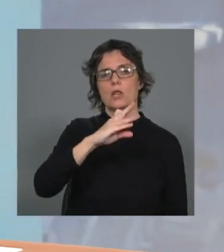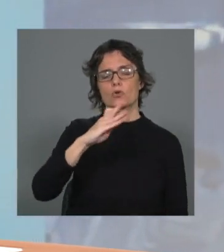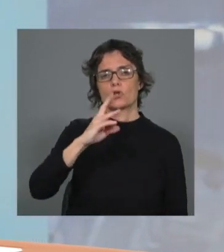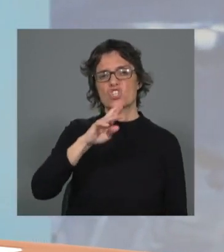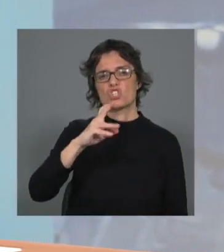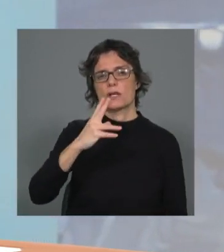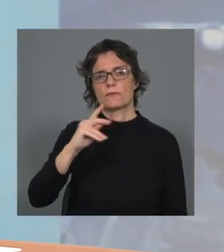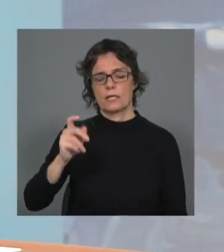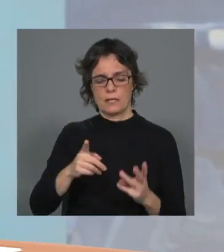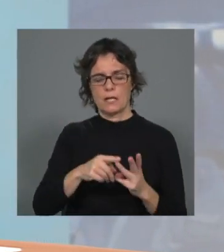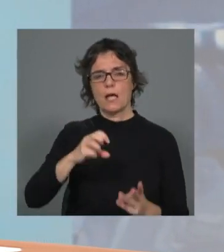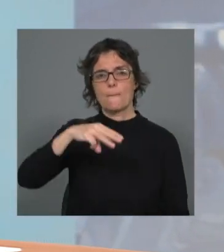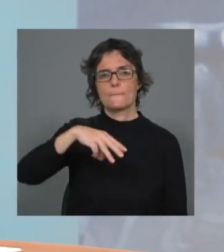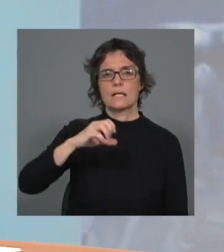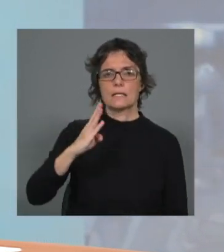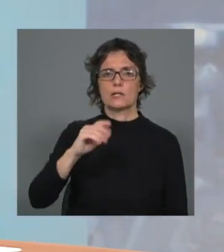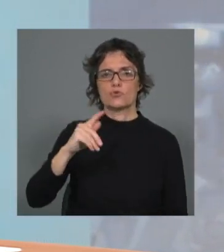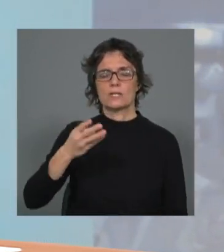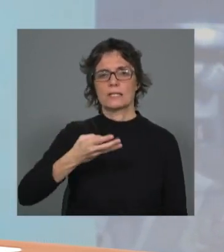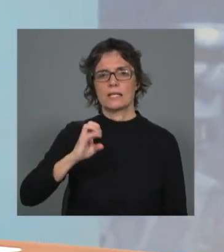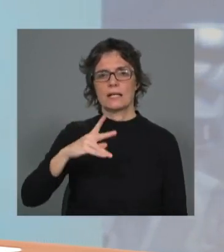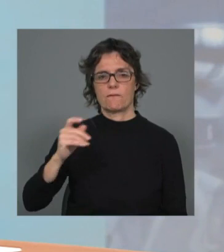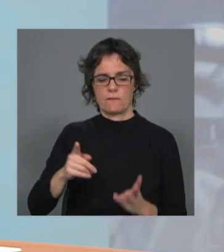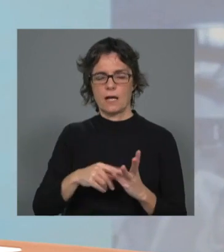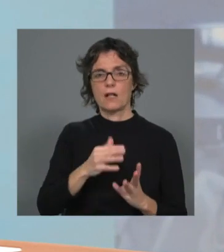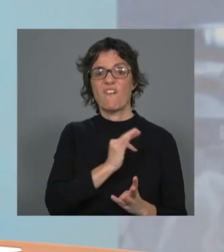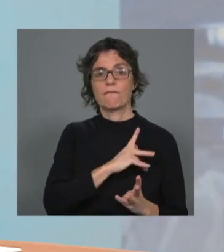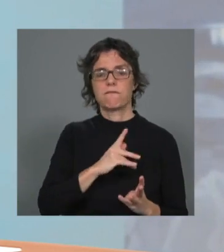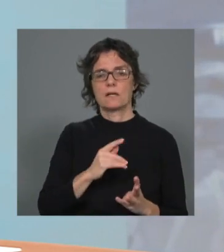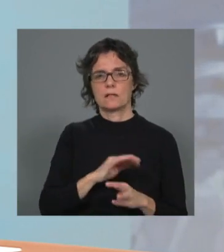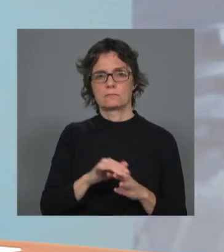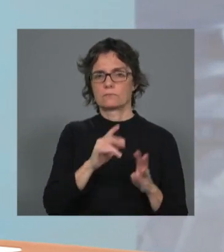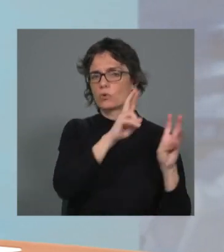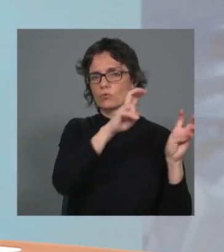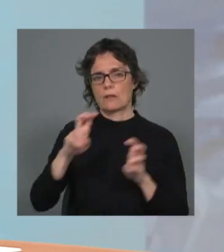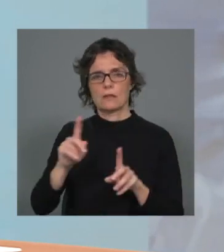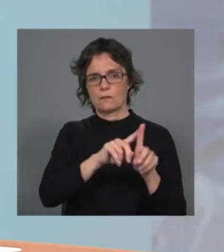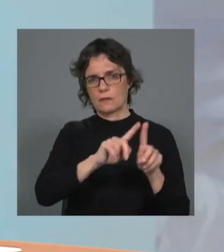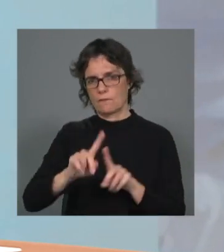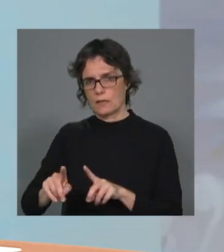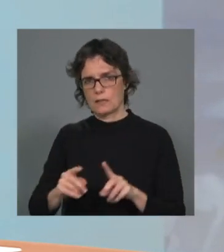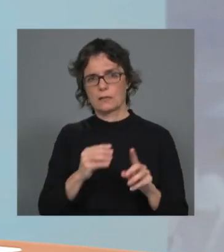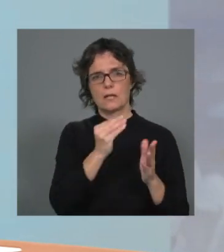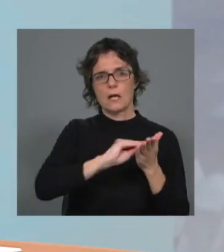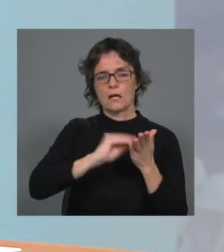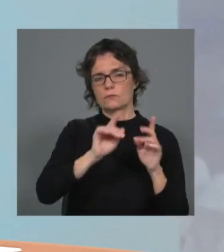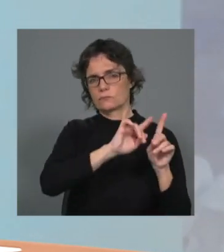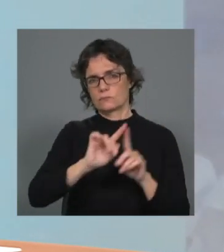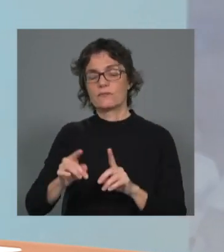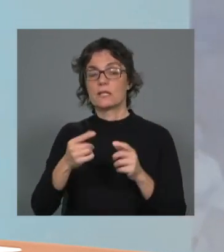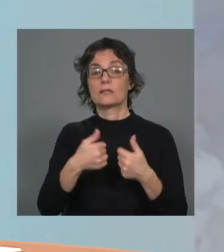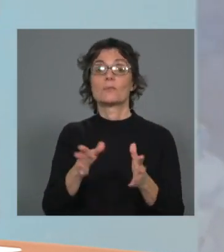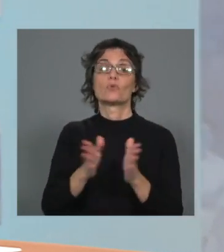Judite Carvalho, A Fé Vive do Afeto, de José Frazão Correia, enfim, só para citar alguns, há mais.